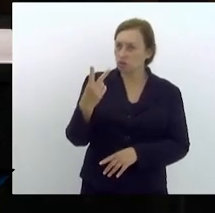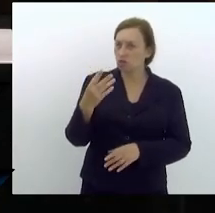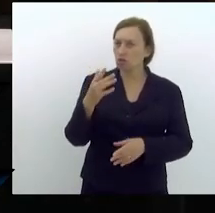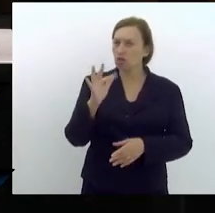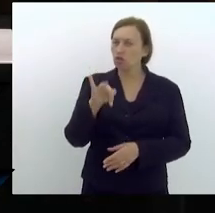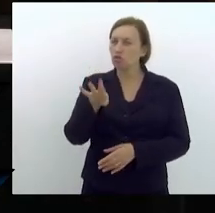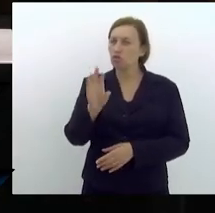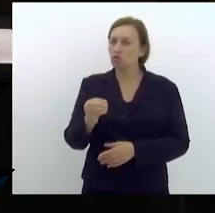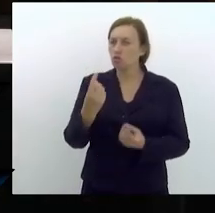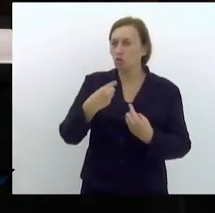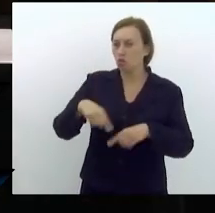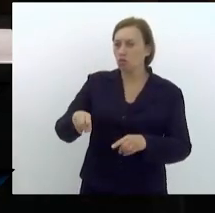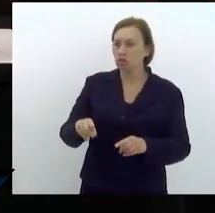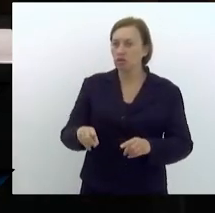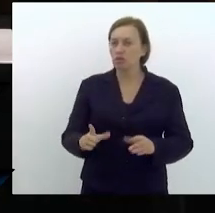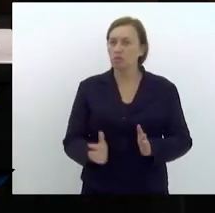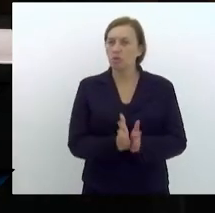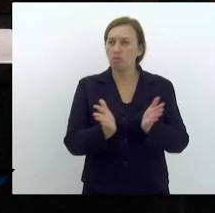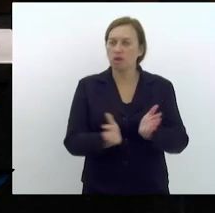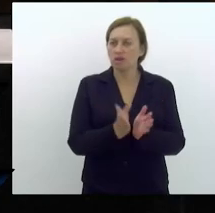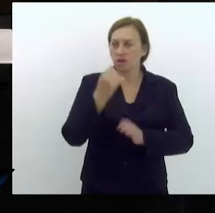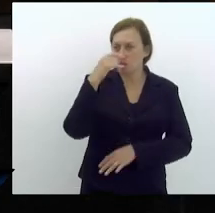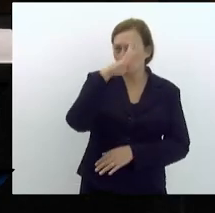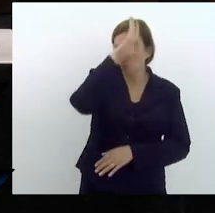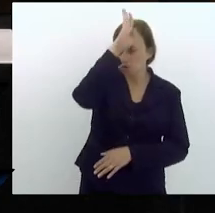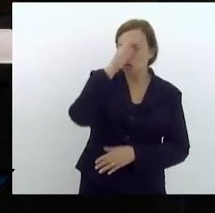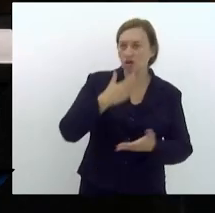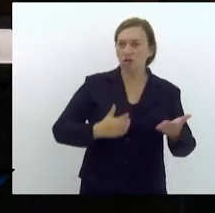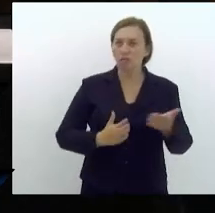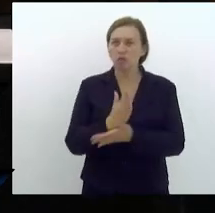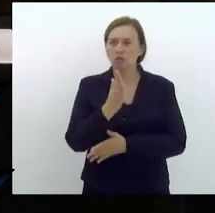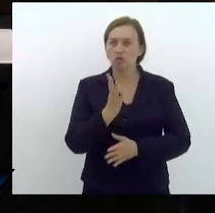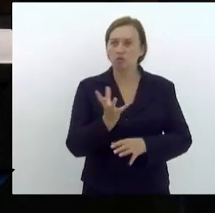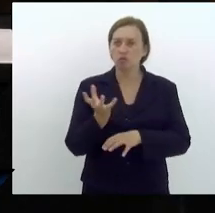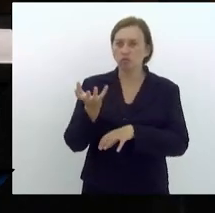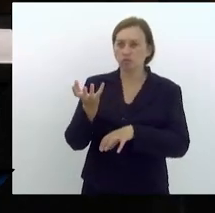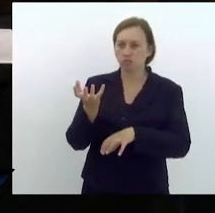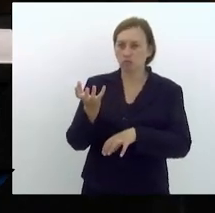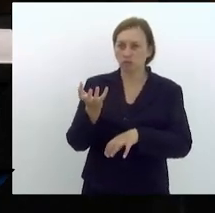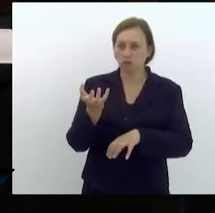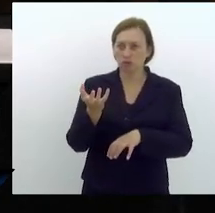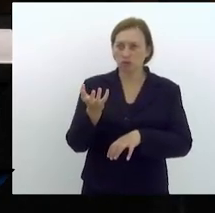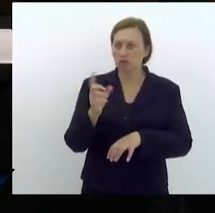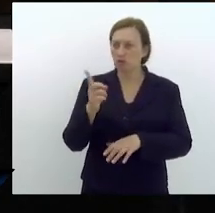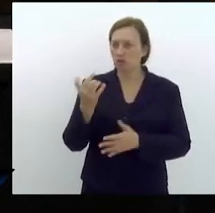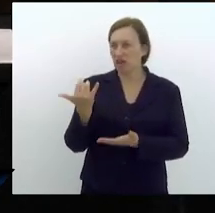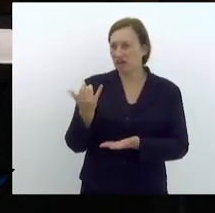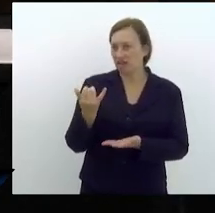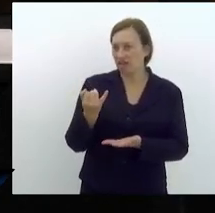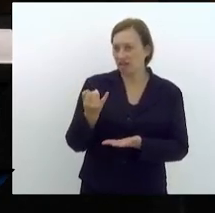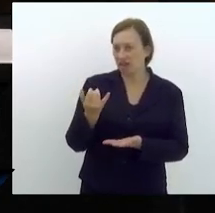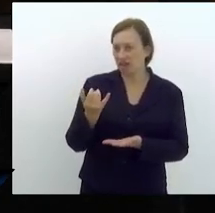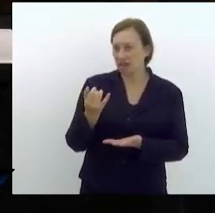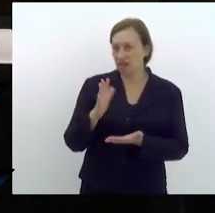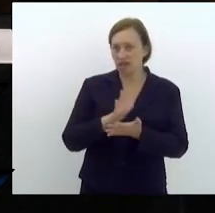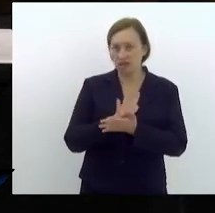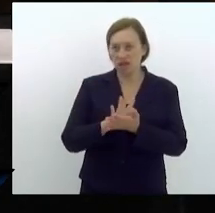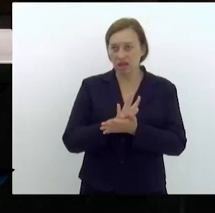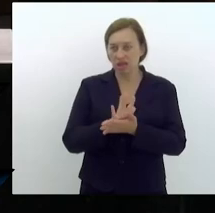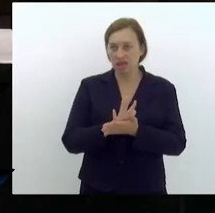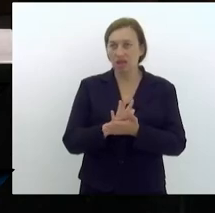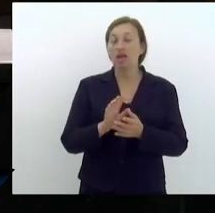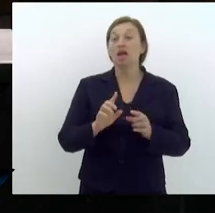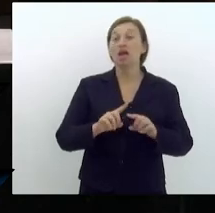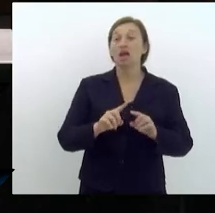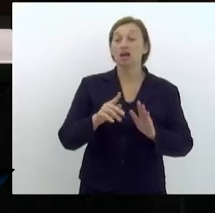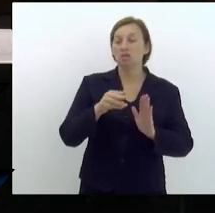cobrava nos 32% bolsonaro é aprovou no Congresso Nacional não foi na canetada não foi na medida provisória ele aprovou